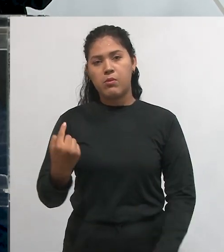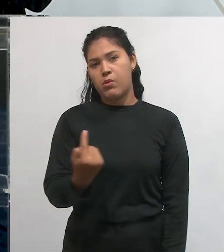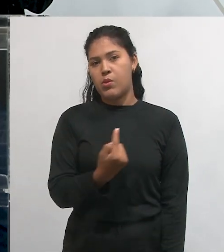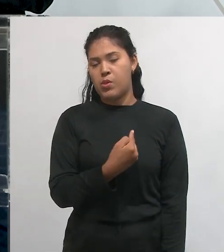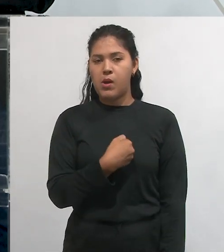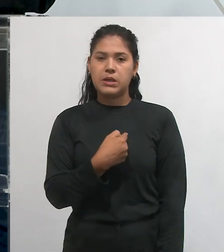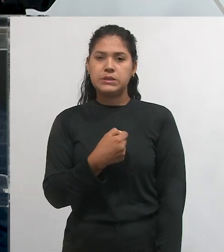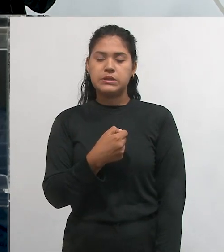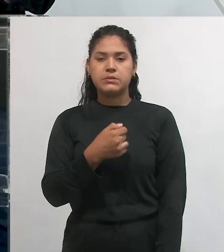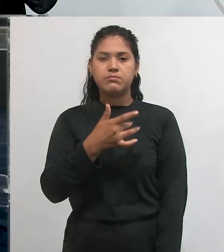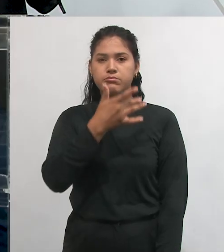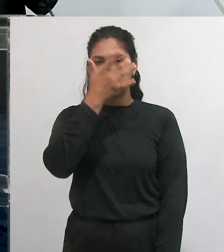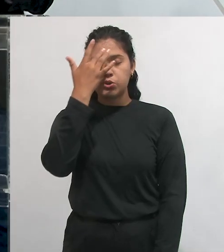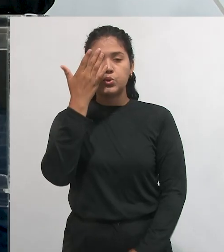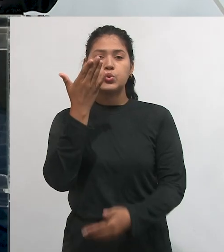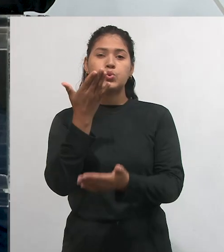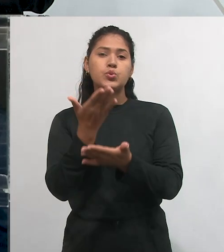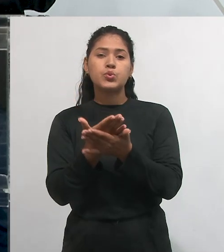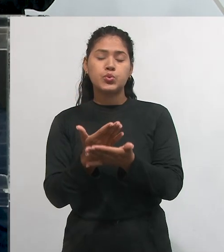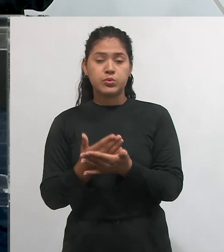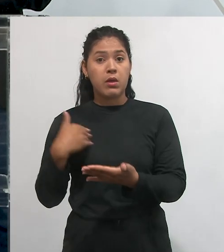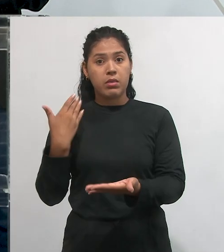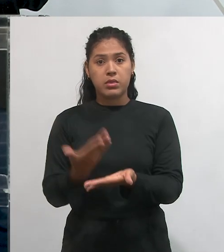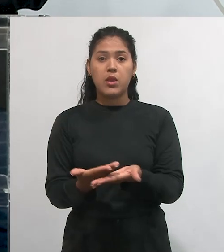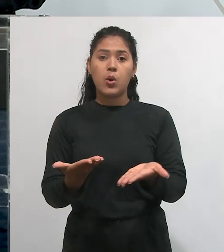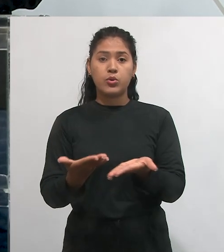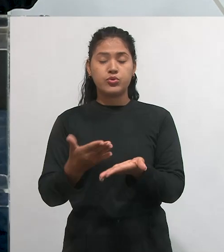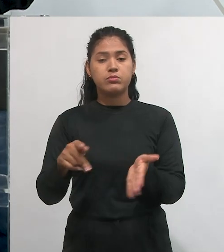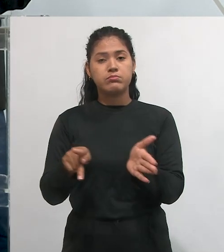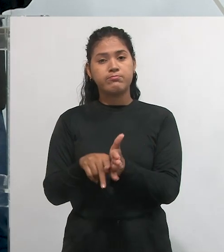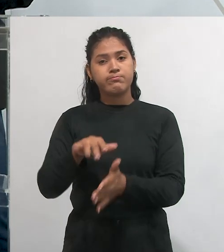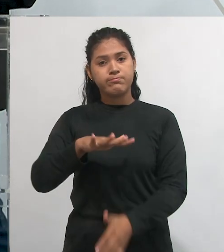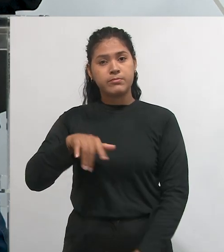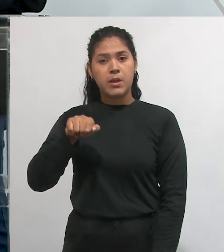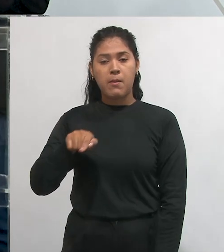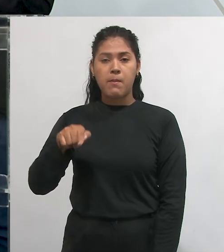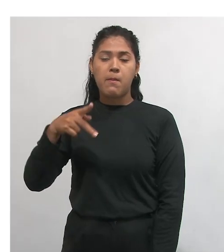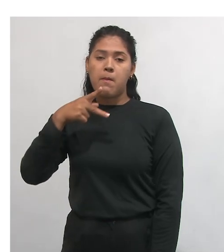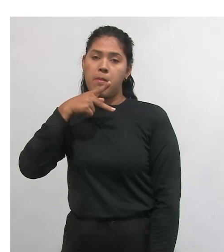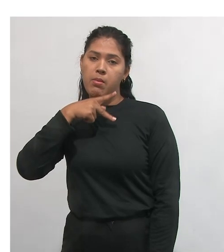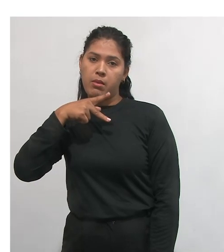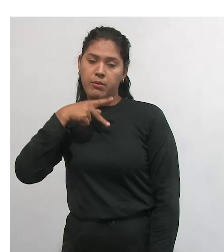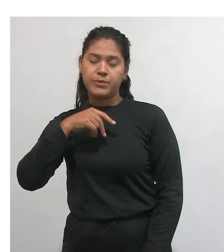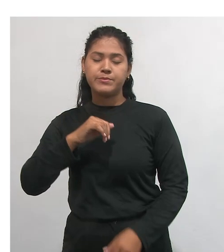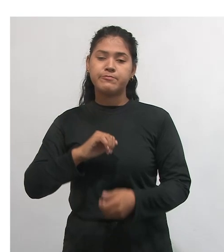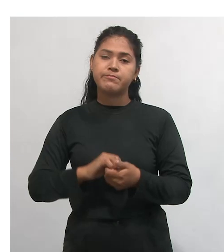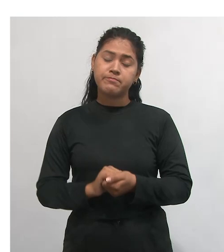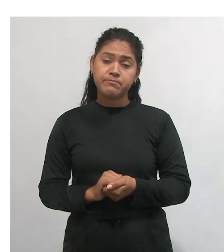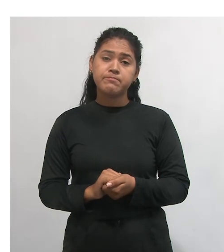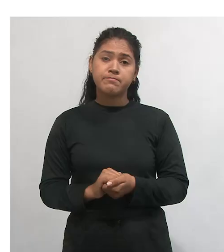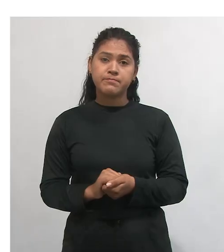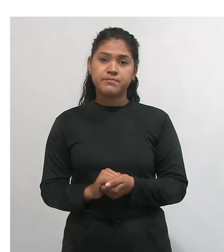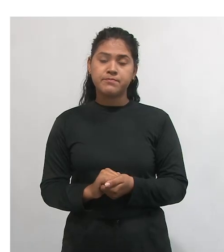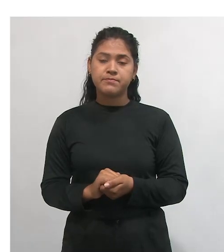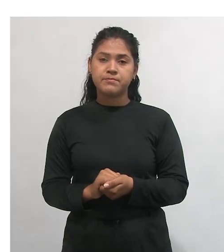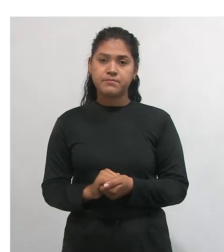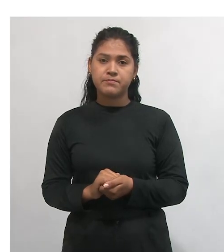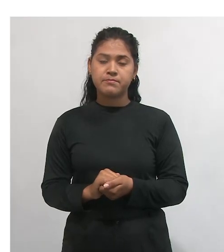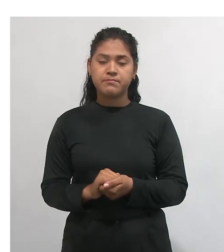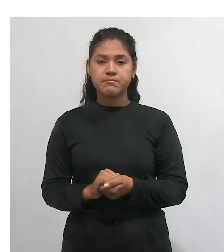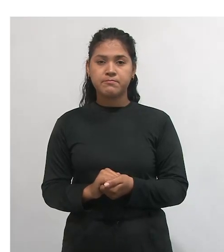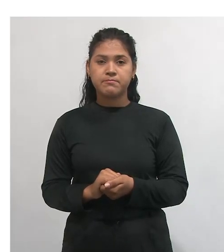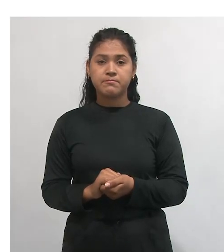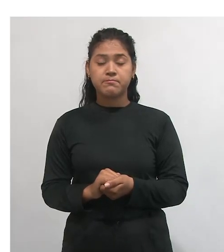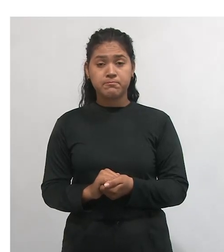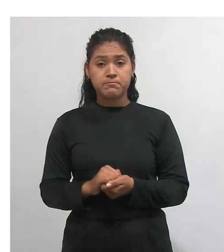de certo modo, adeptos até hoje, que é a platônica. Vamos lá então. Então, nesse primeiro momento,